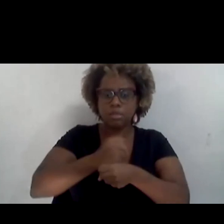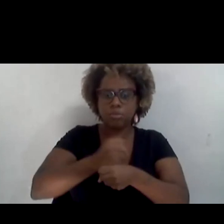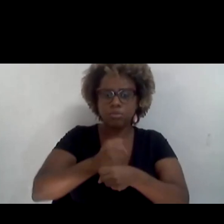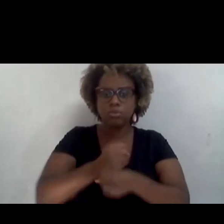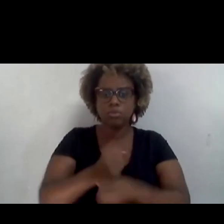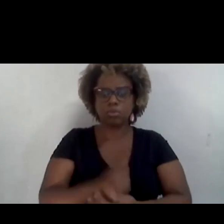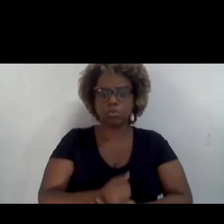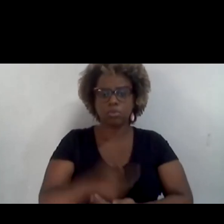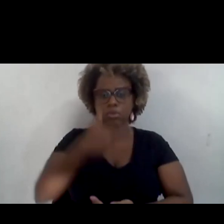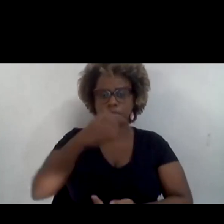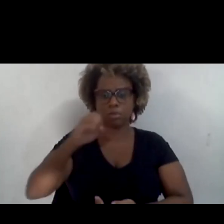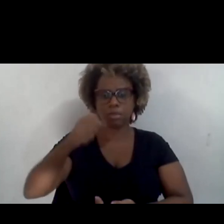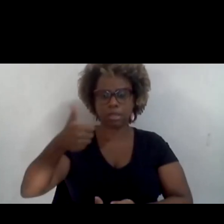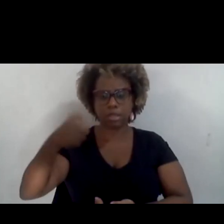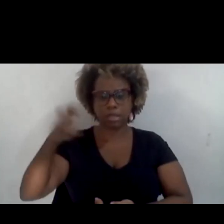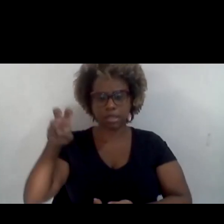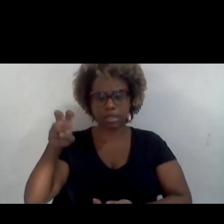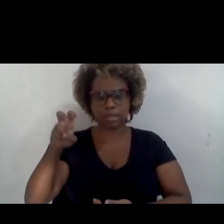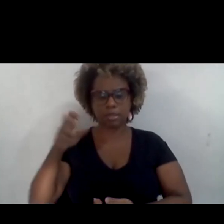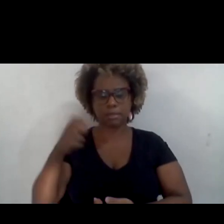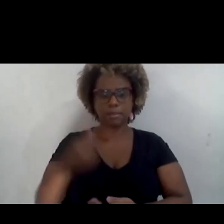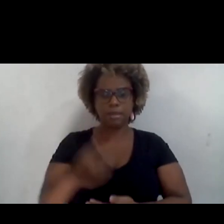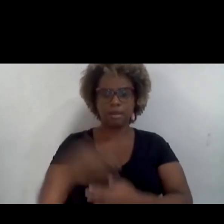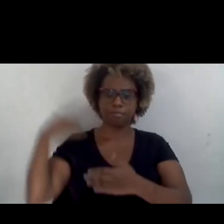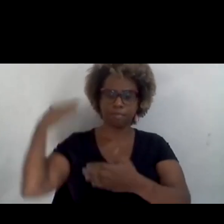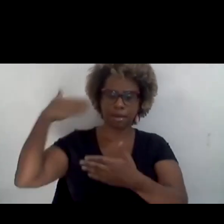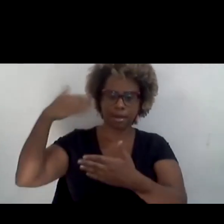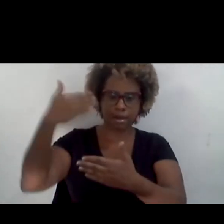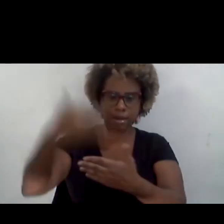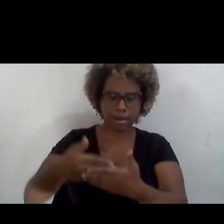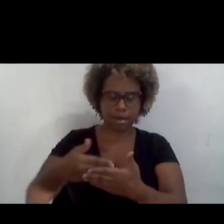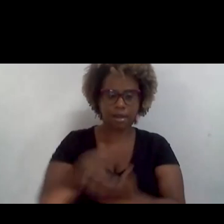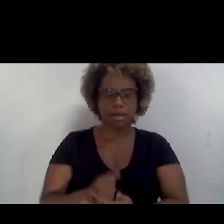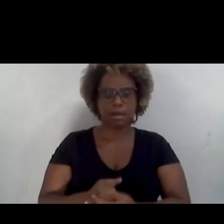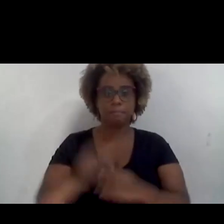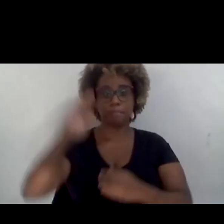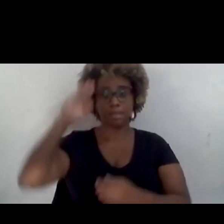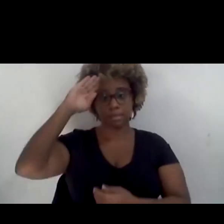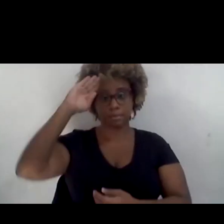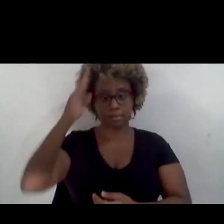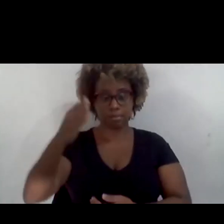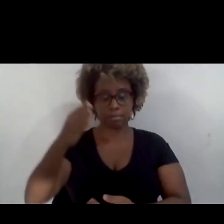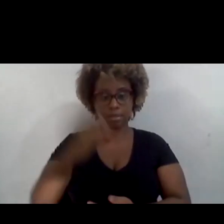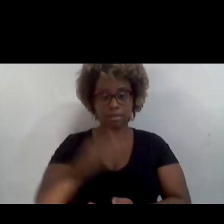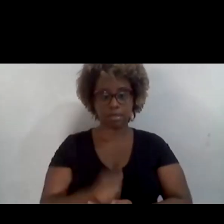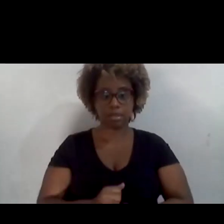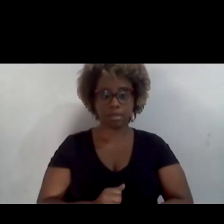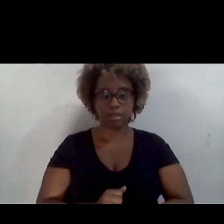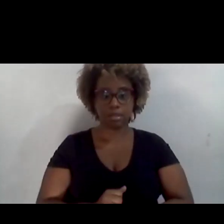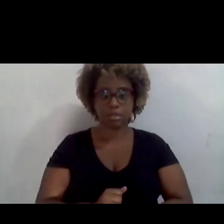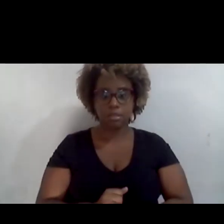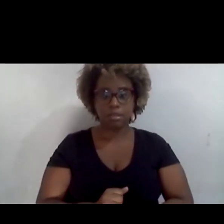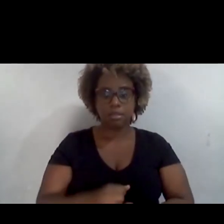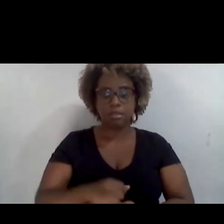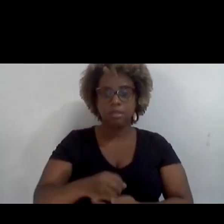principalmente, né, e sobretudo, foi um verdadeiro desmonte na pasta da cultura, as instituições se enfraqueceram,